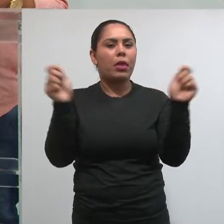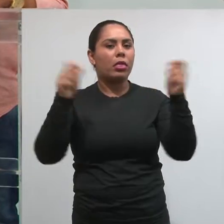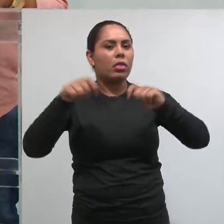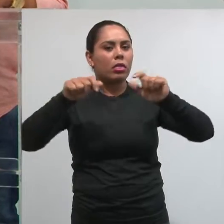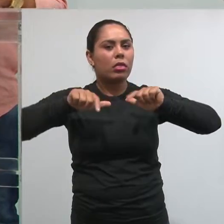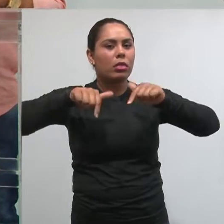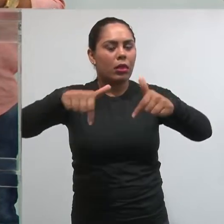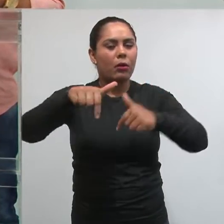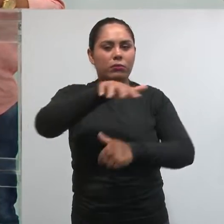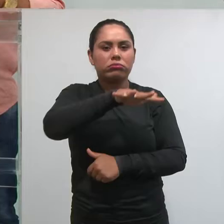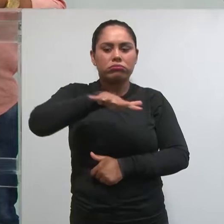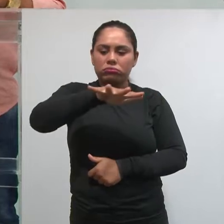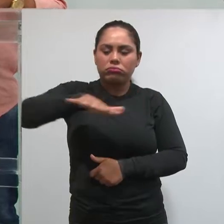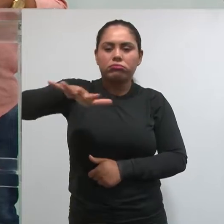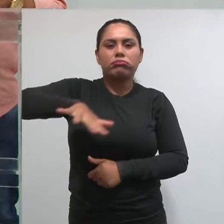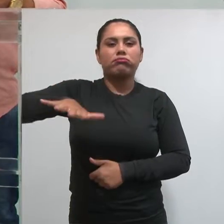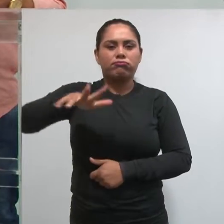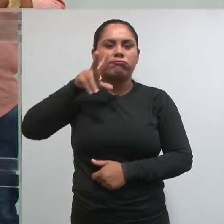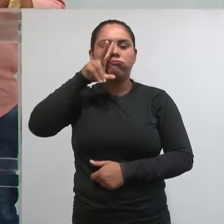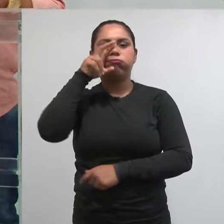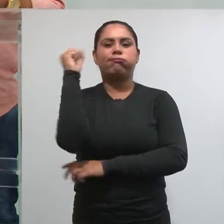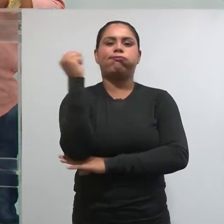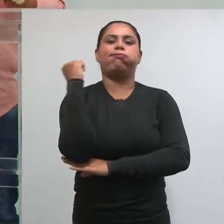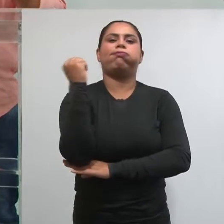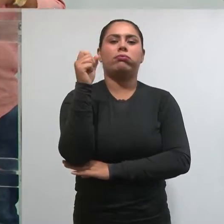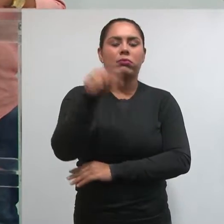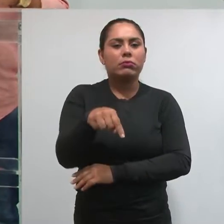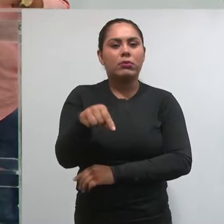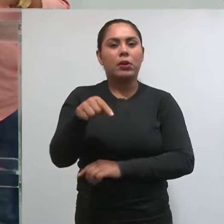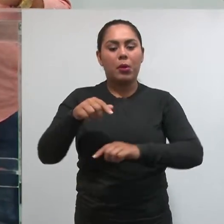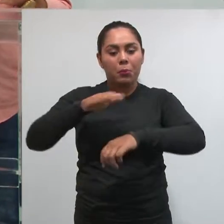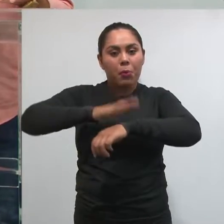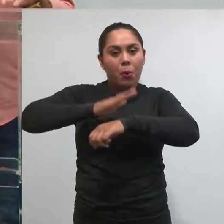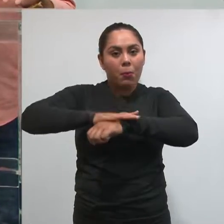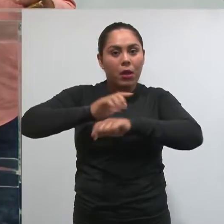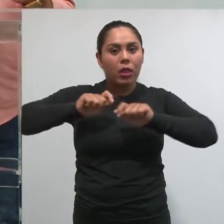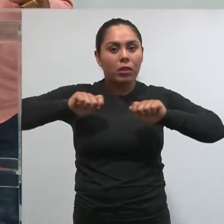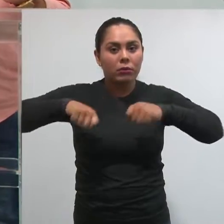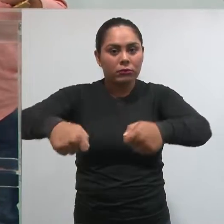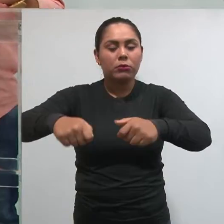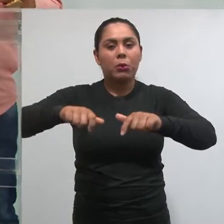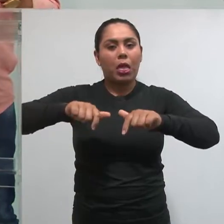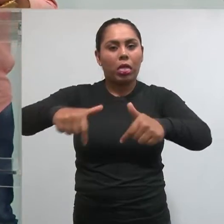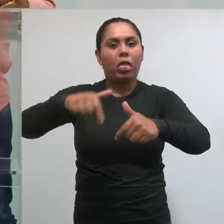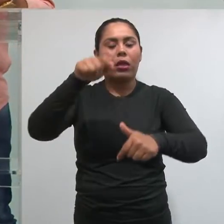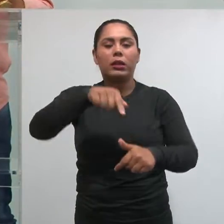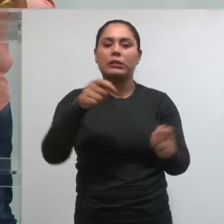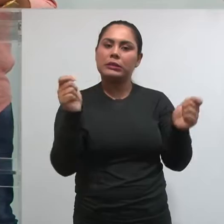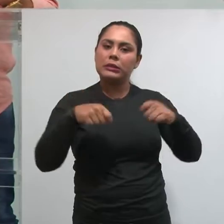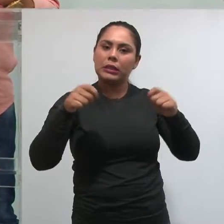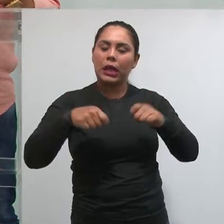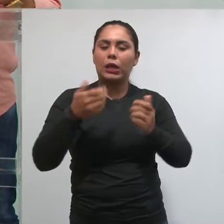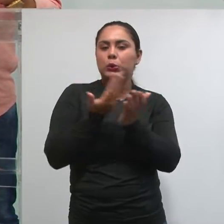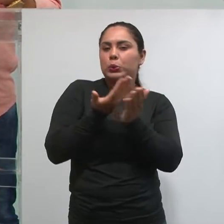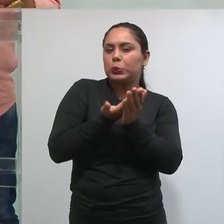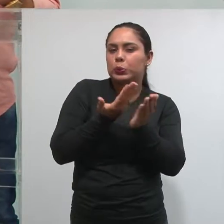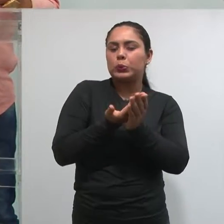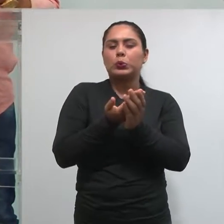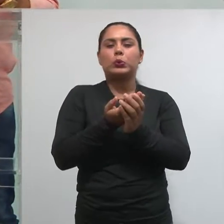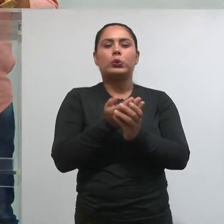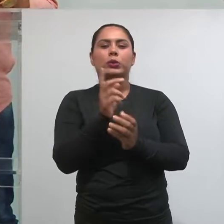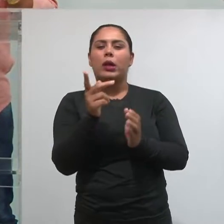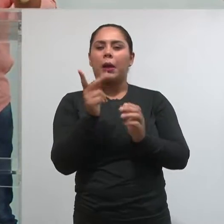o campo das políticas públicas mais forte nesse sentido, porque a partir do momento que você tem essa dedicação, né, no estudo, nos